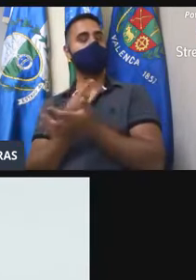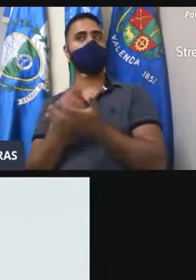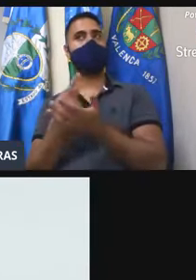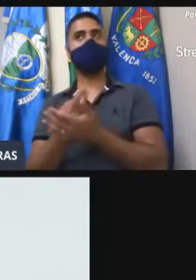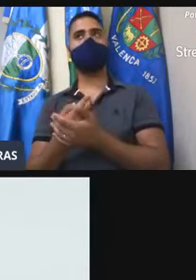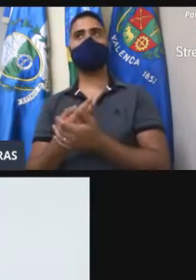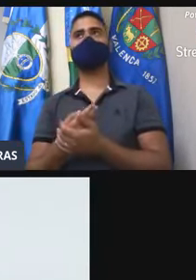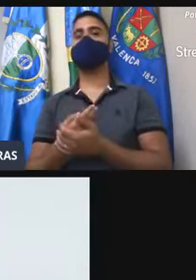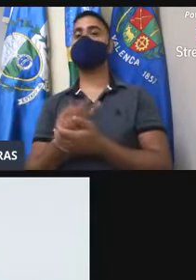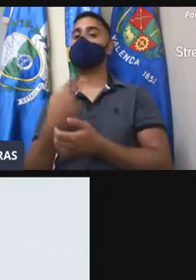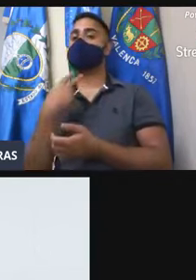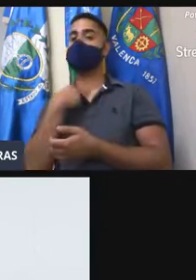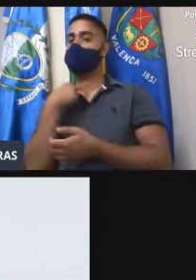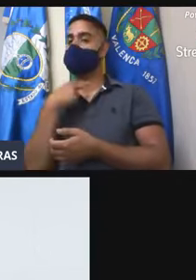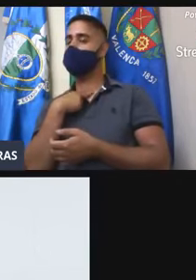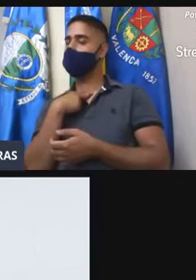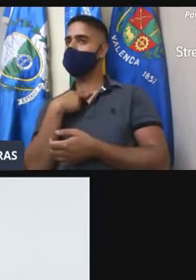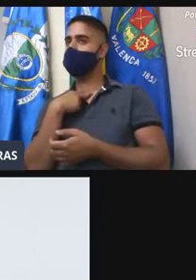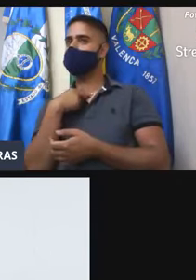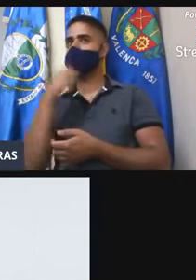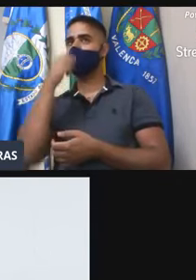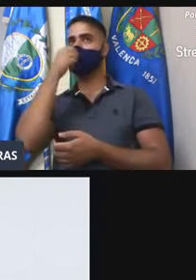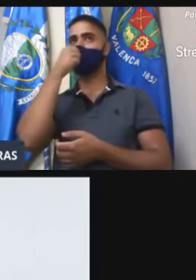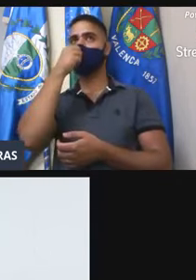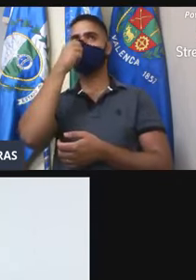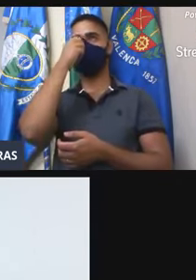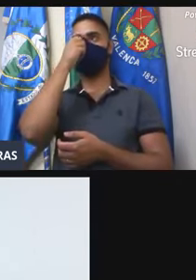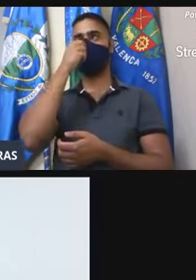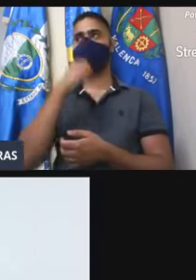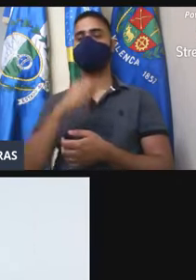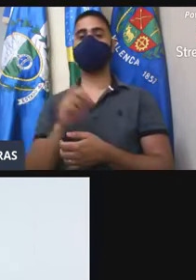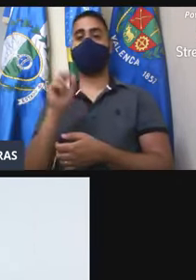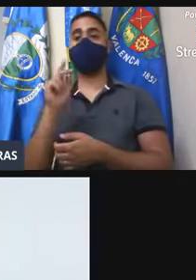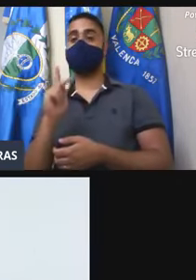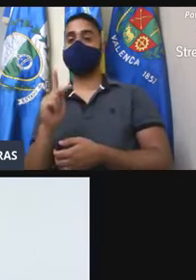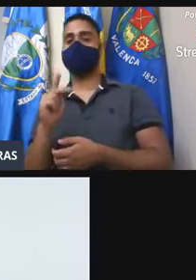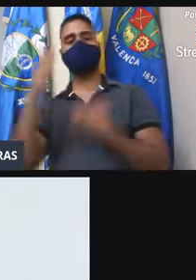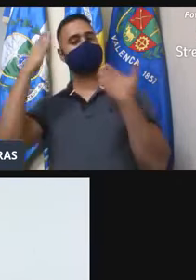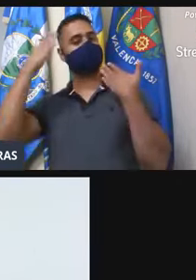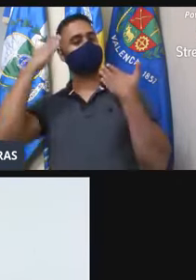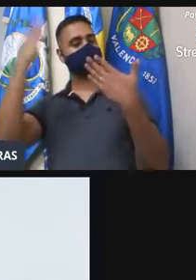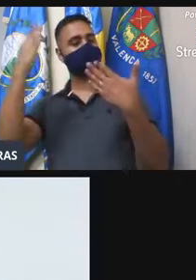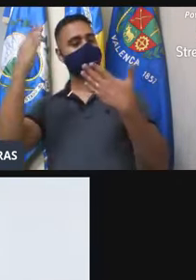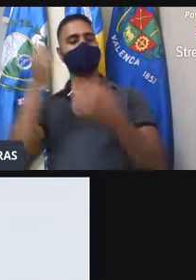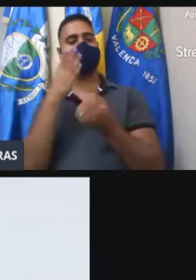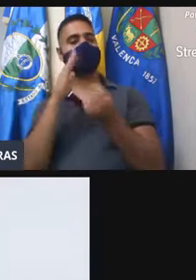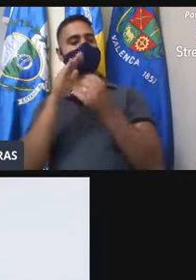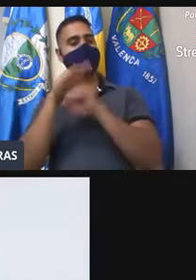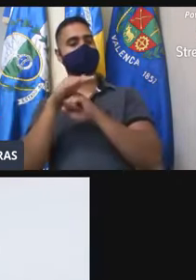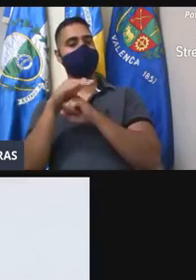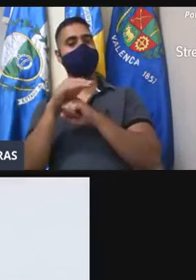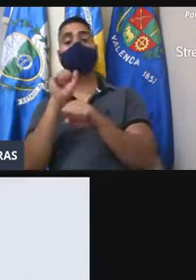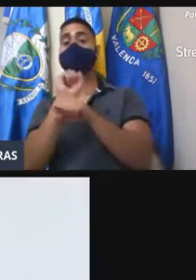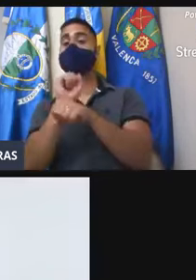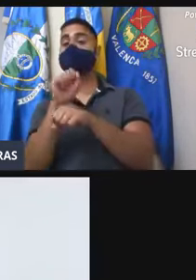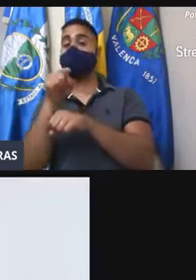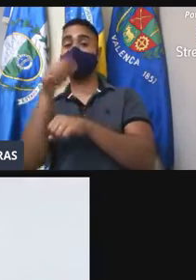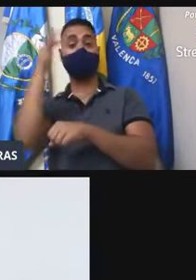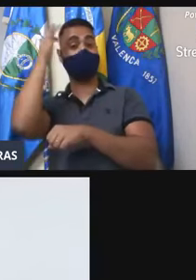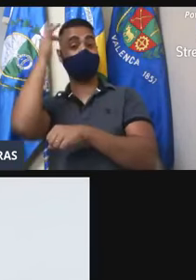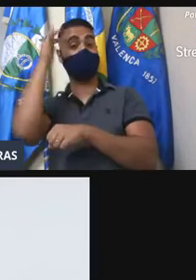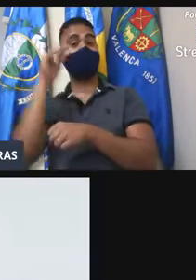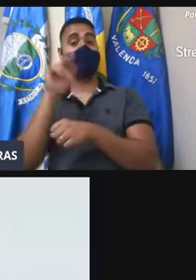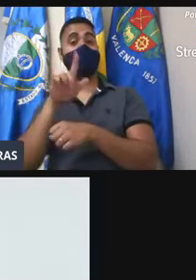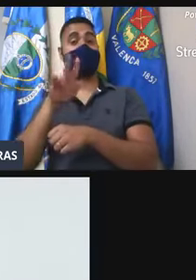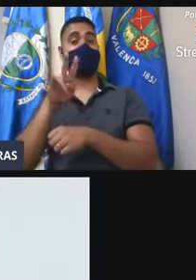extemporânea, antecipada, de agressão a outros pré-candidatos. Tá? Muito obrigado, uma boa noite para todos e aguardo todo mundo amanhã na